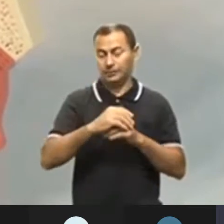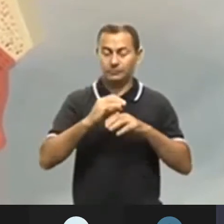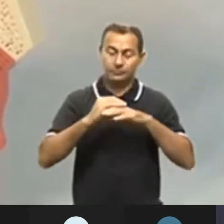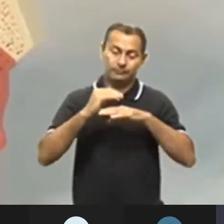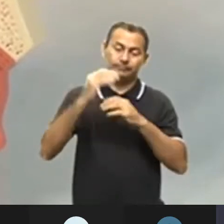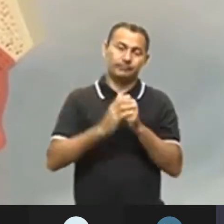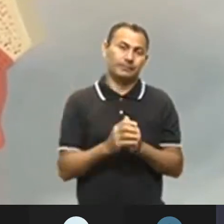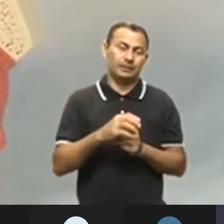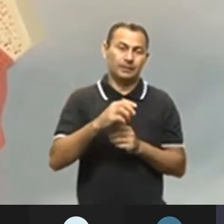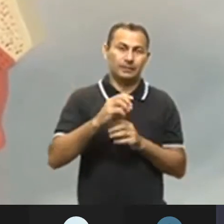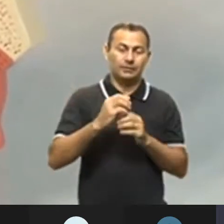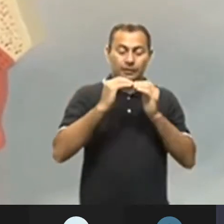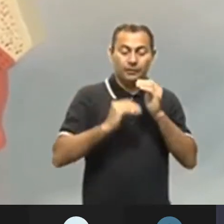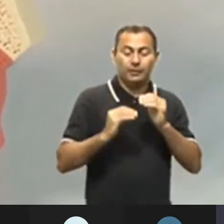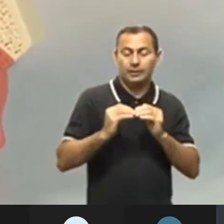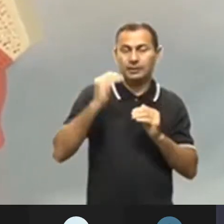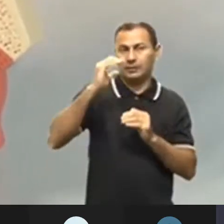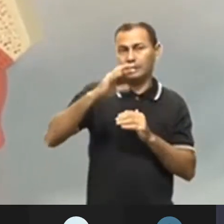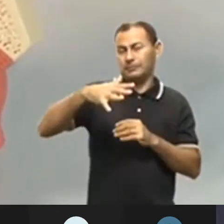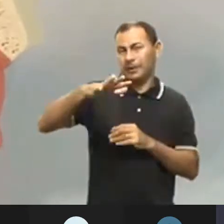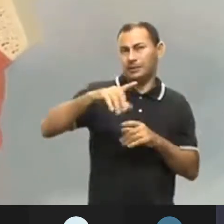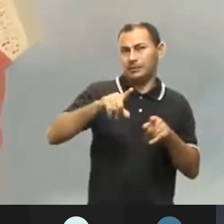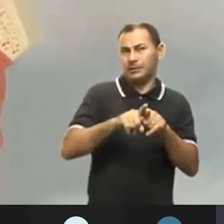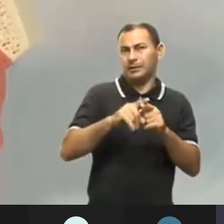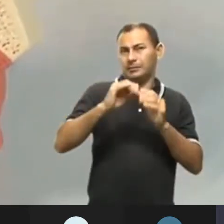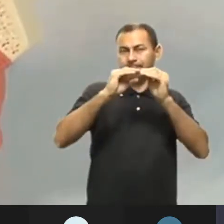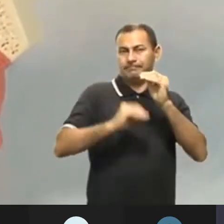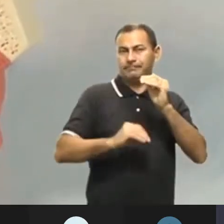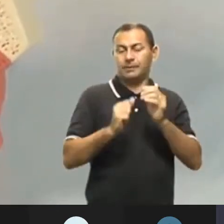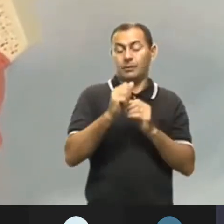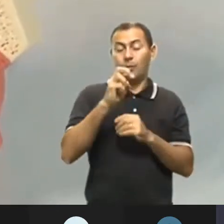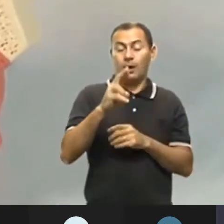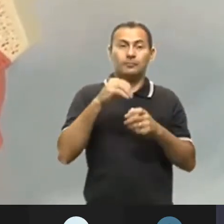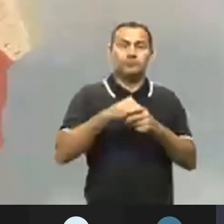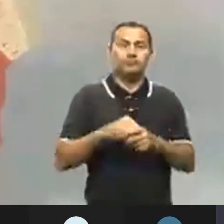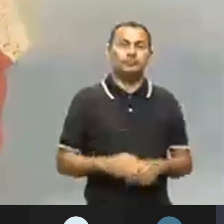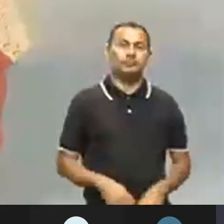né, concha nasal superior, média e inferior. Então, o ar, quando